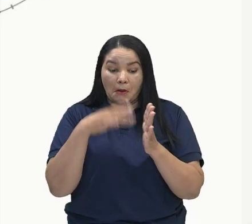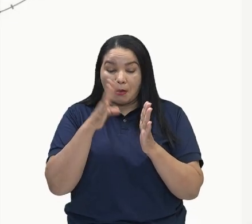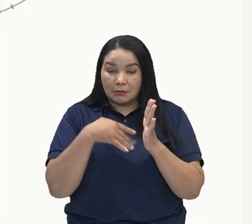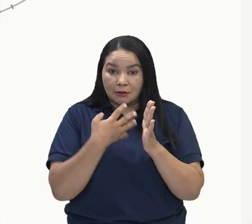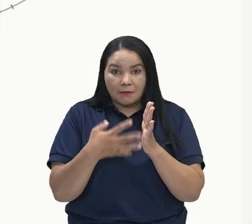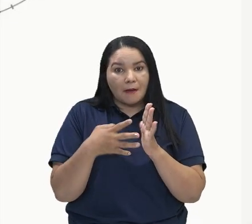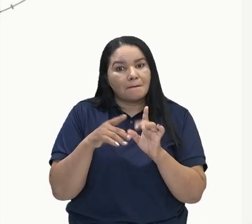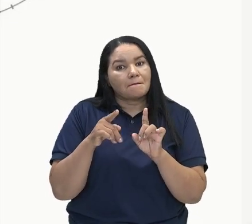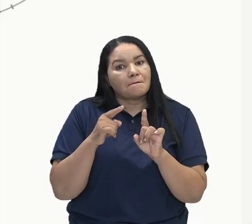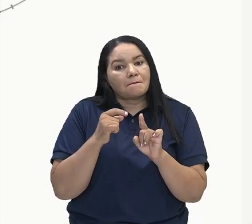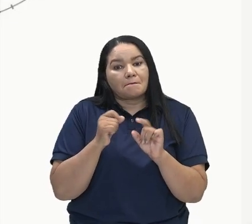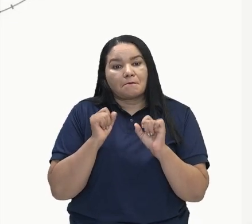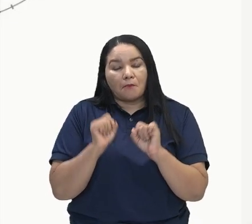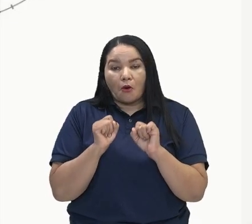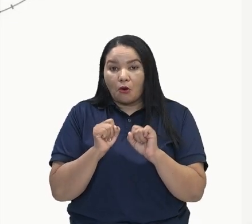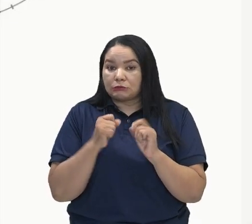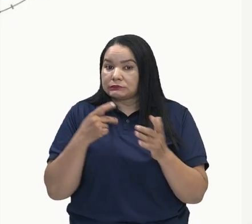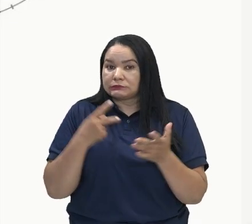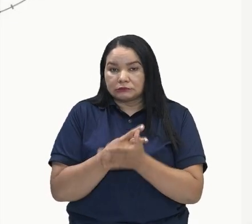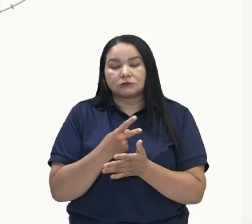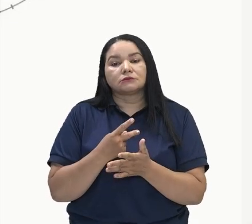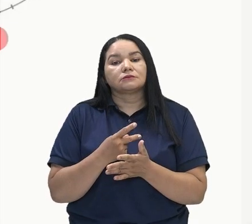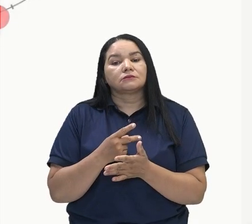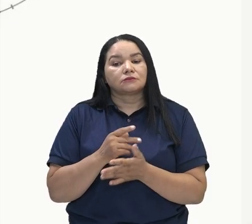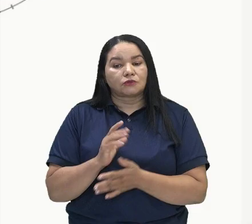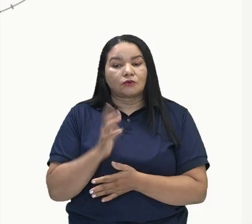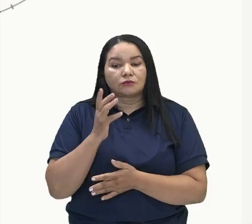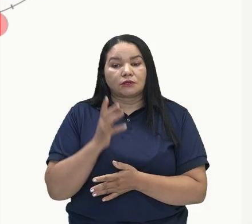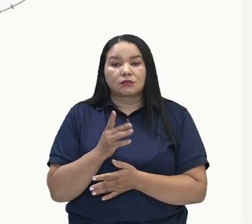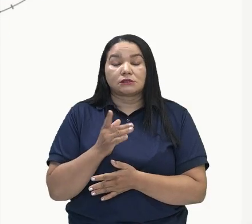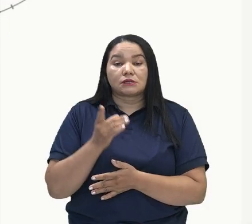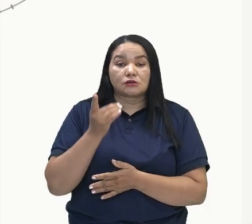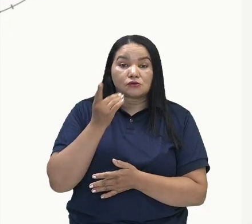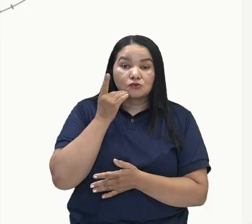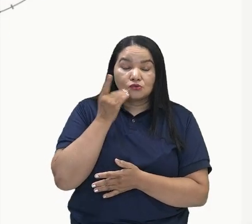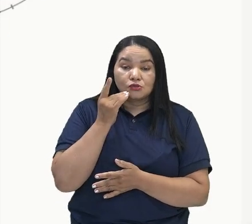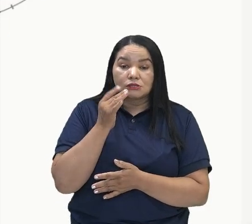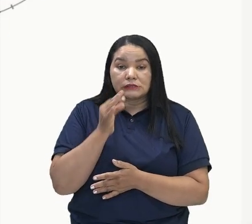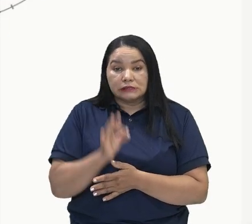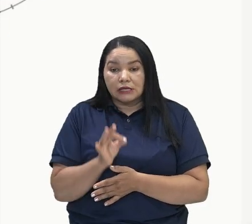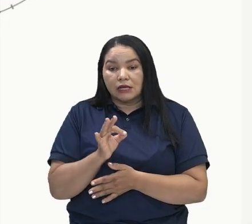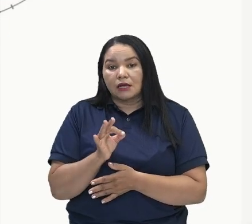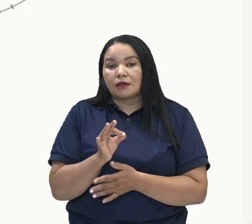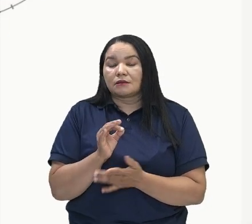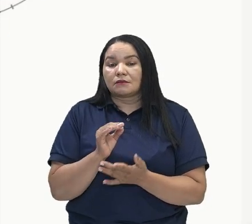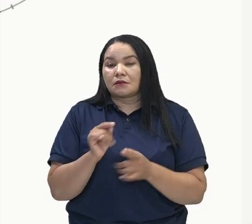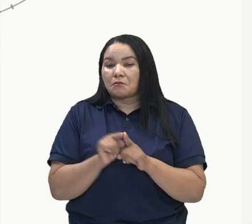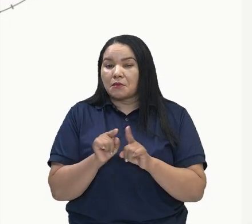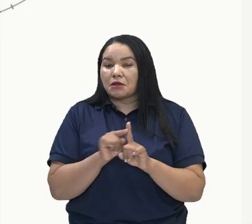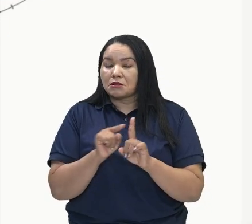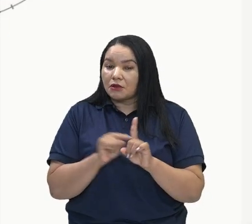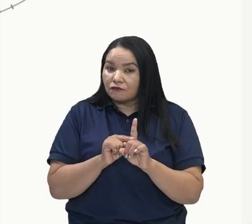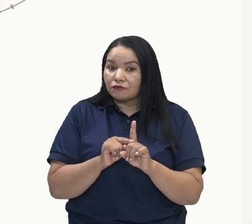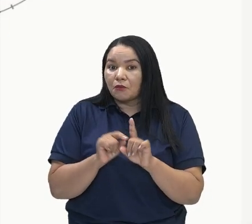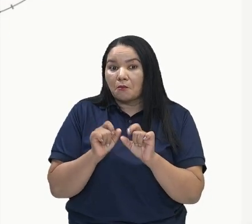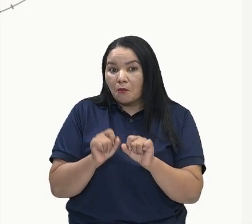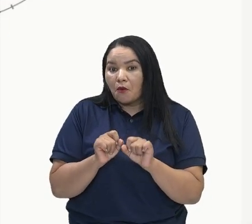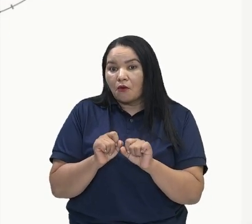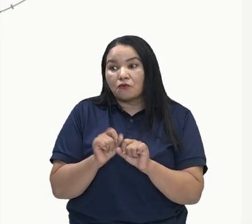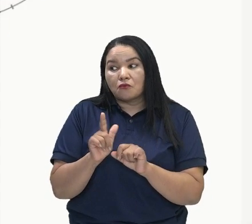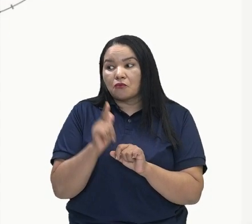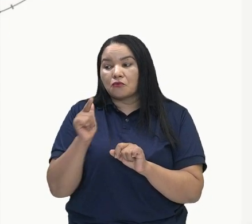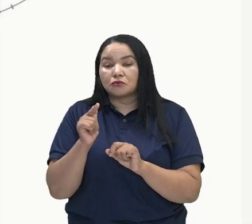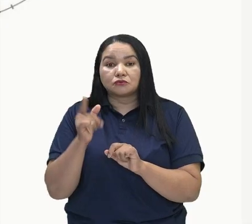vai confiar que realmente ali no dia da ovulação, né, é que vai ser o dia de engravidar e ela exclui os